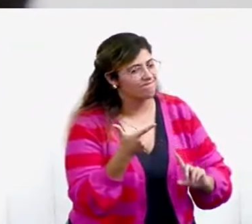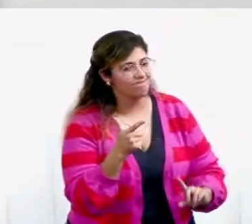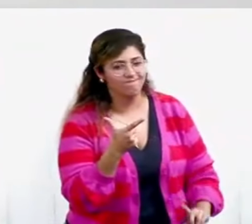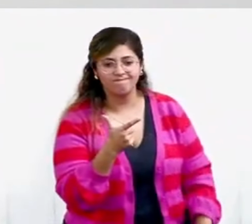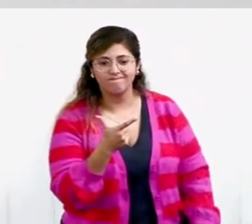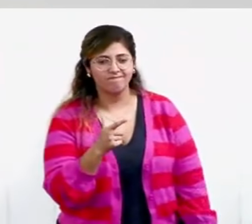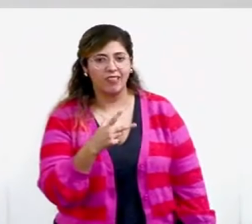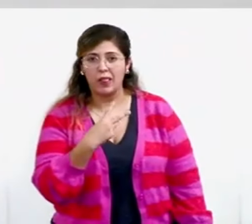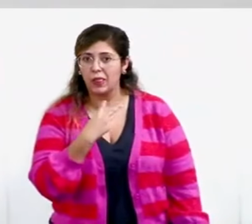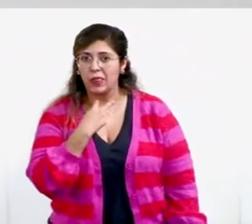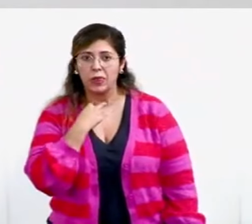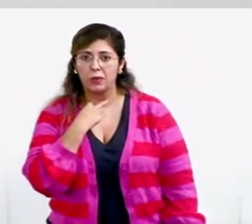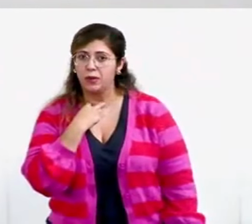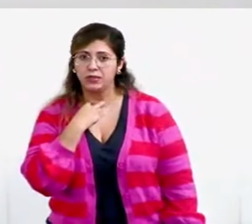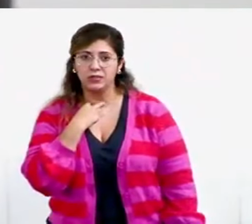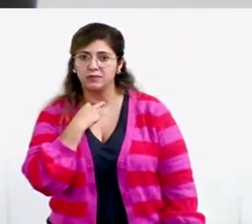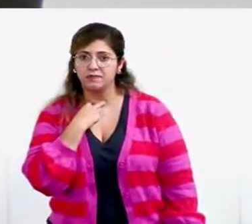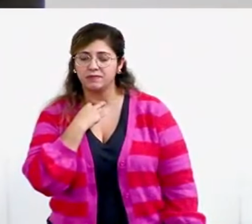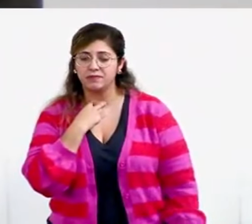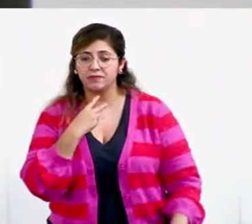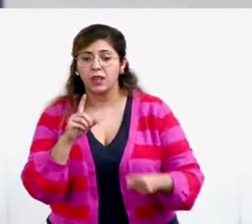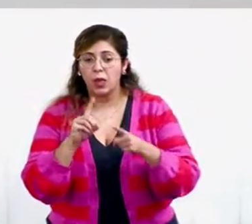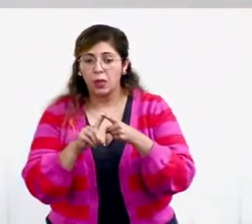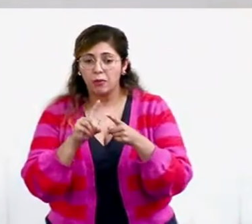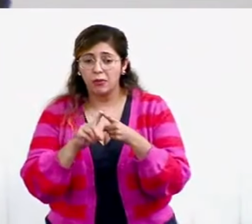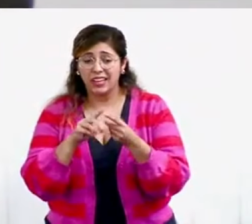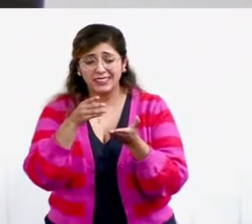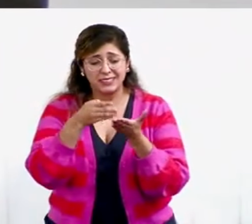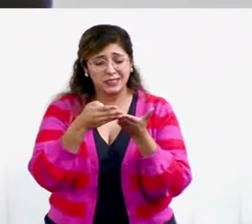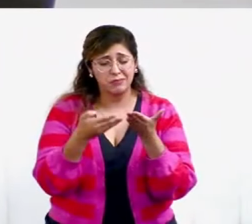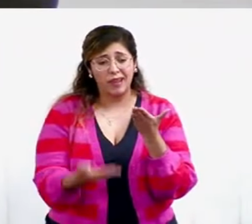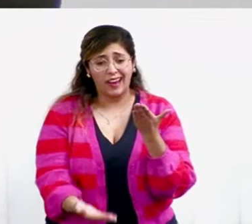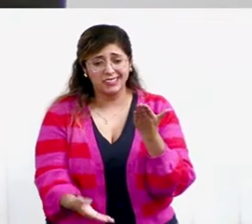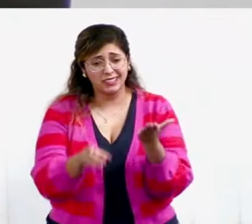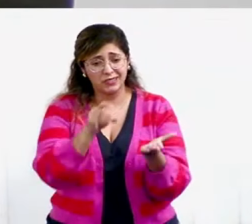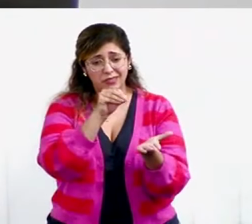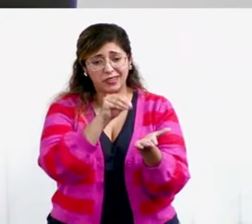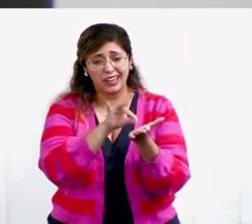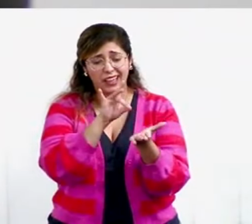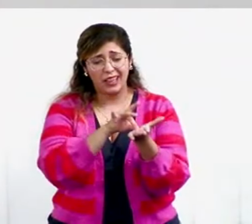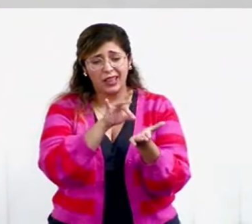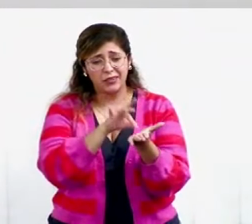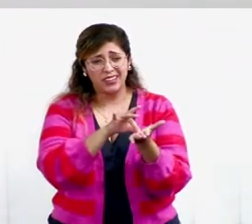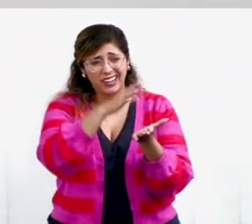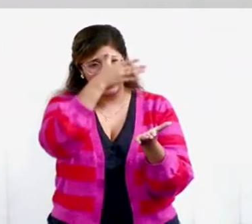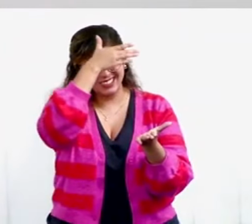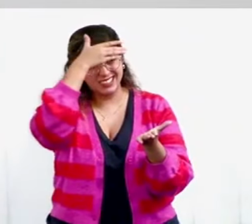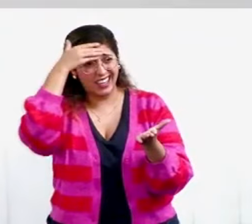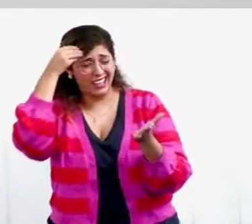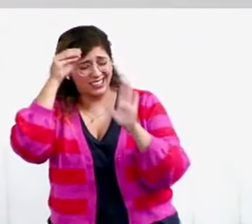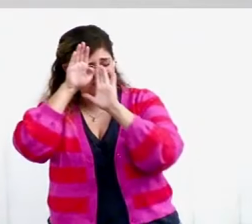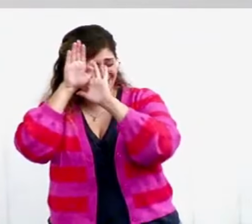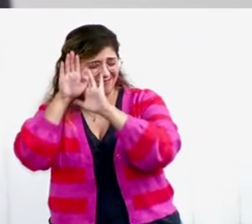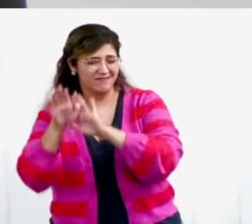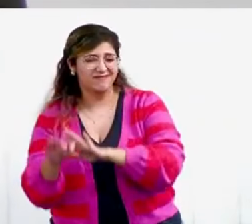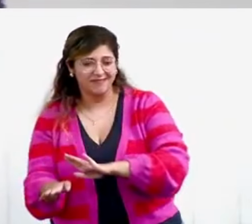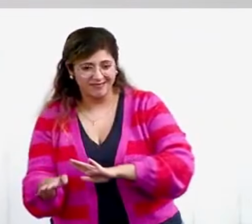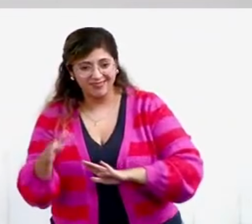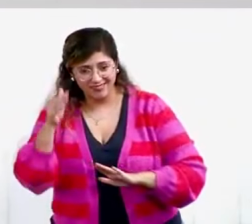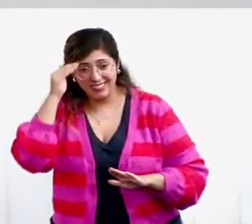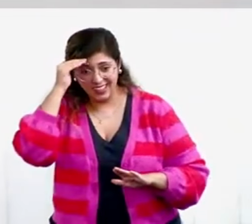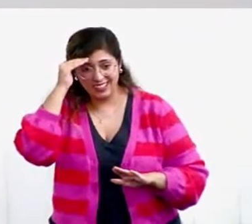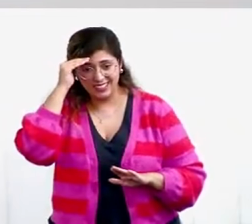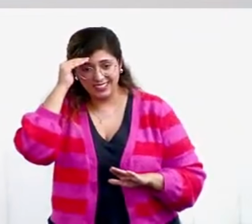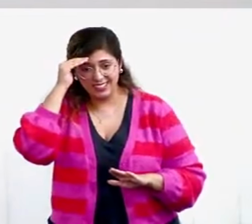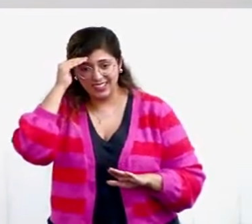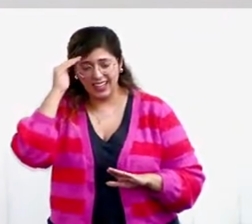há verdade, porque quando a verdade ela entra, ela muda a cosmovisão, ela muda a disposição,